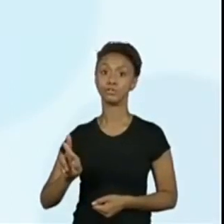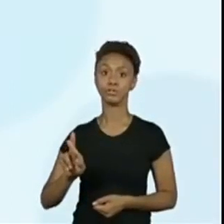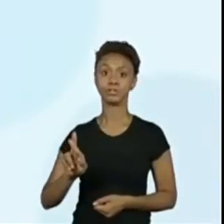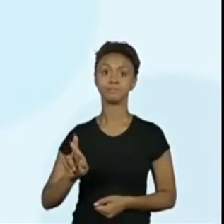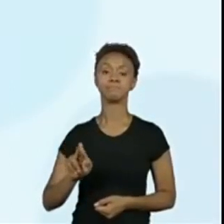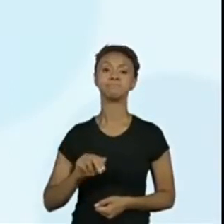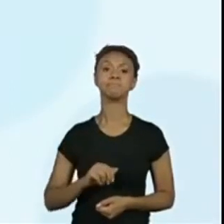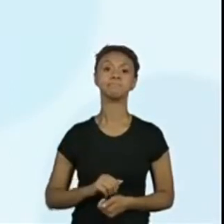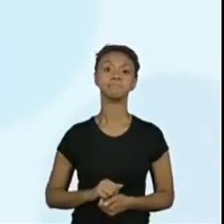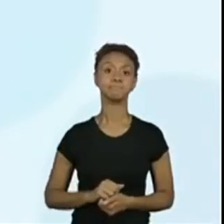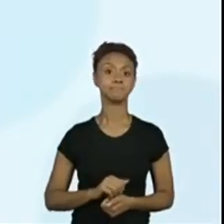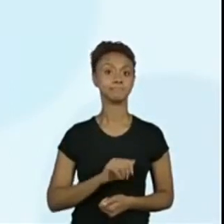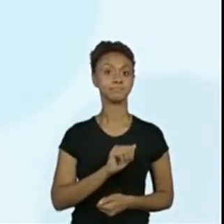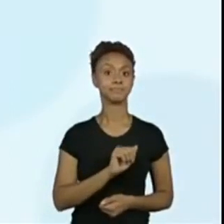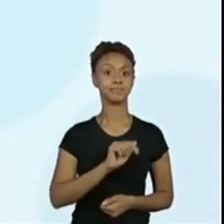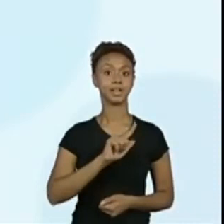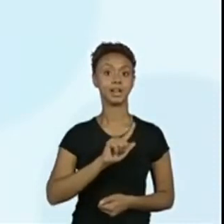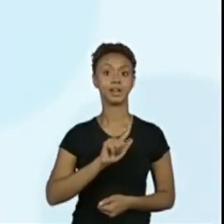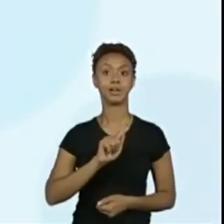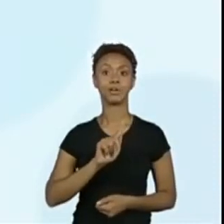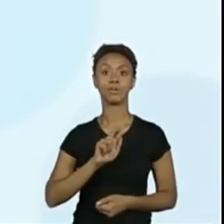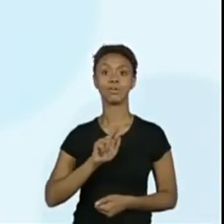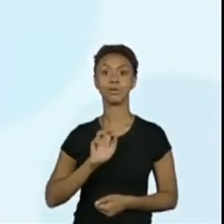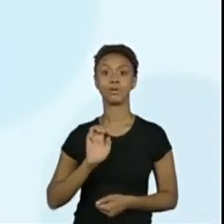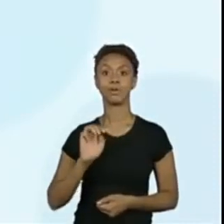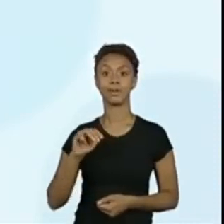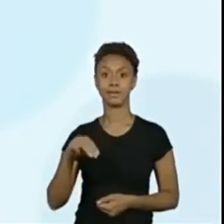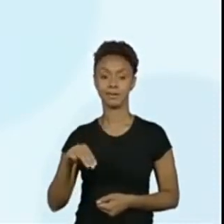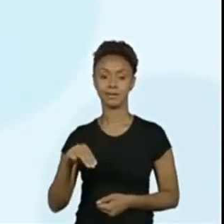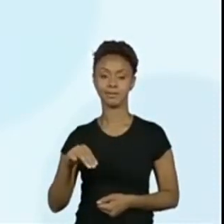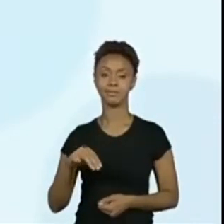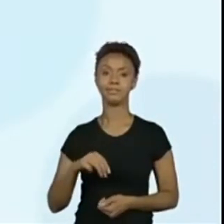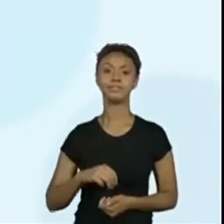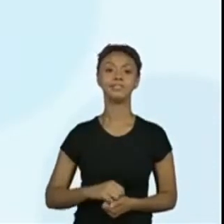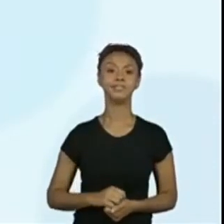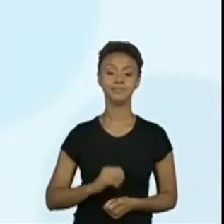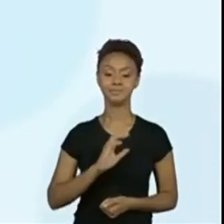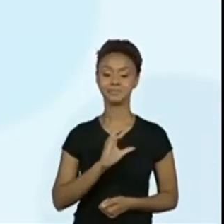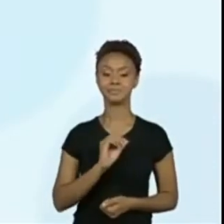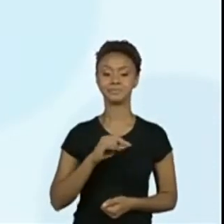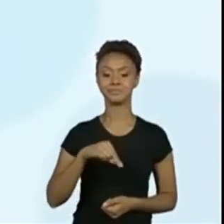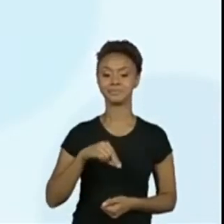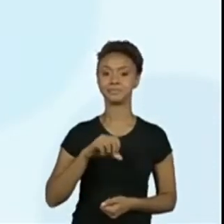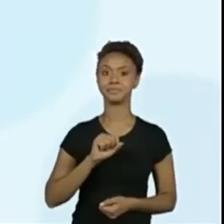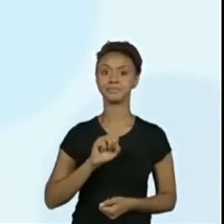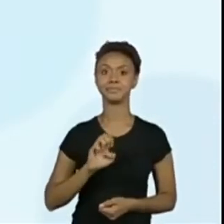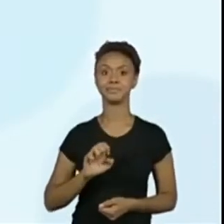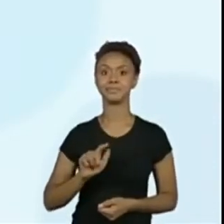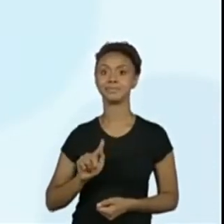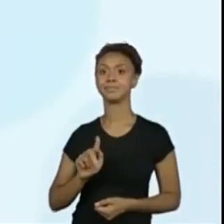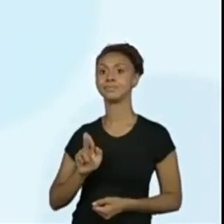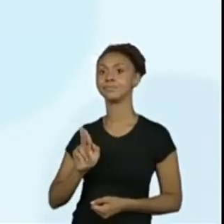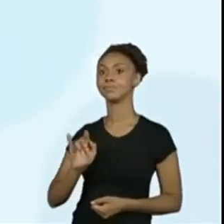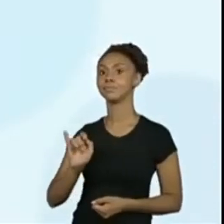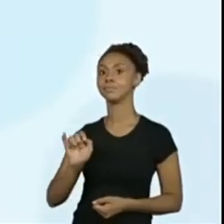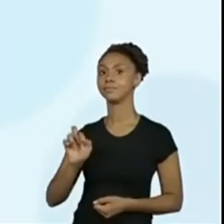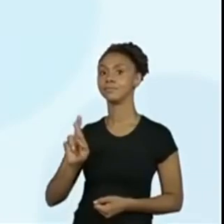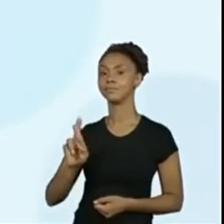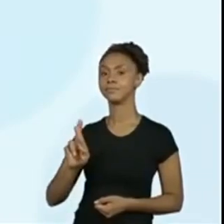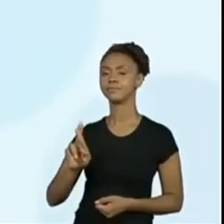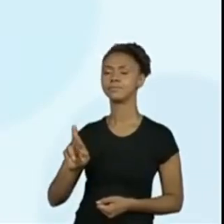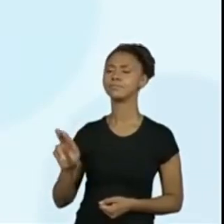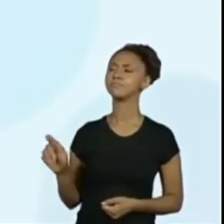alguém e conseguir. Por que será que estas